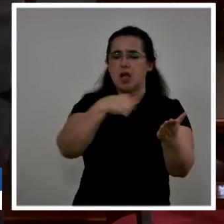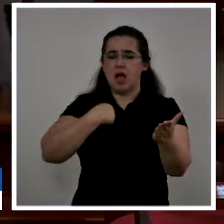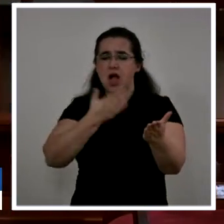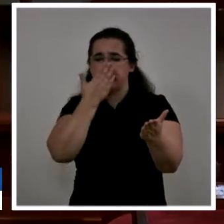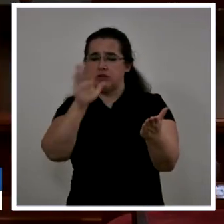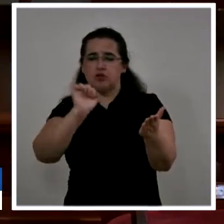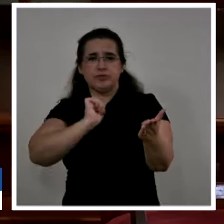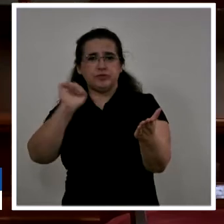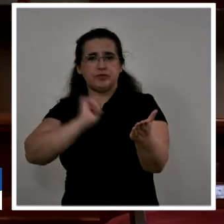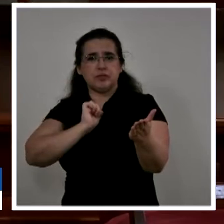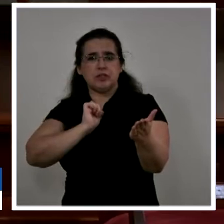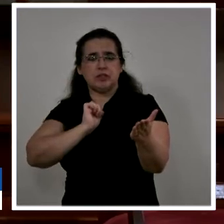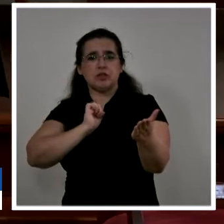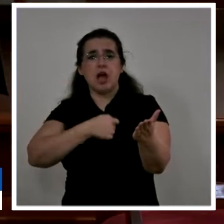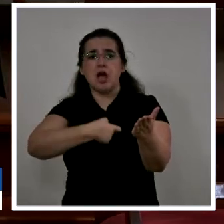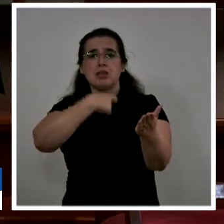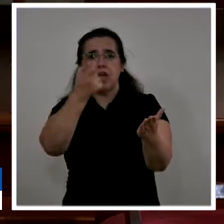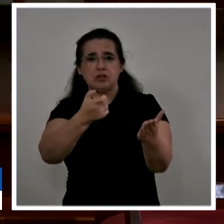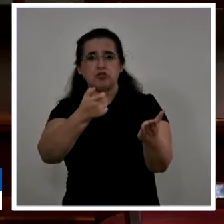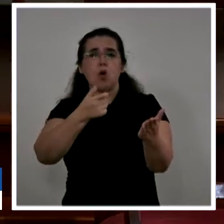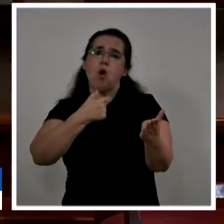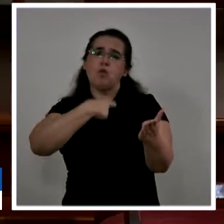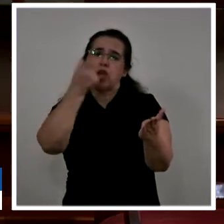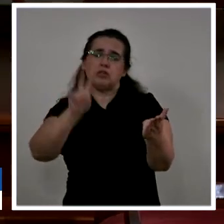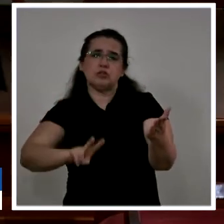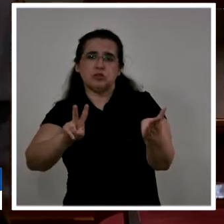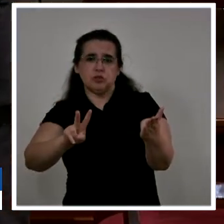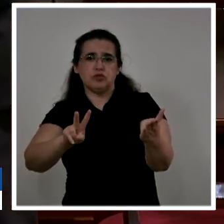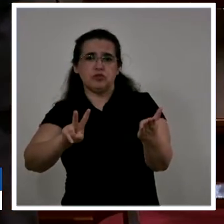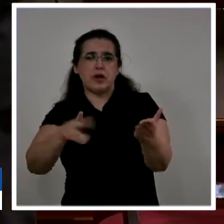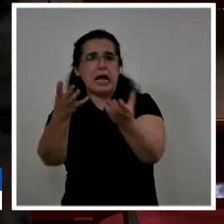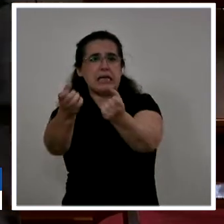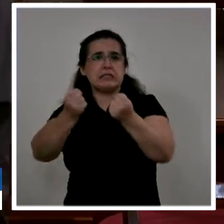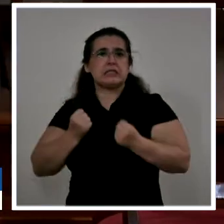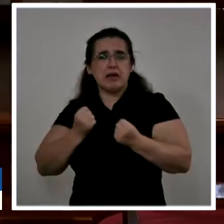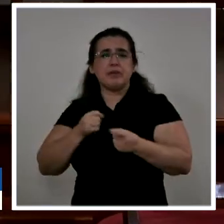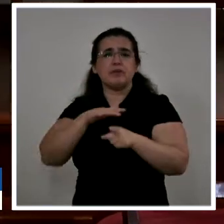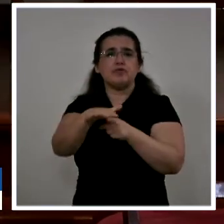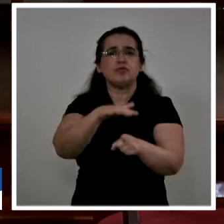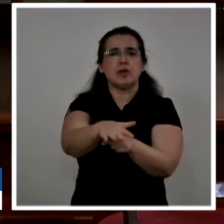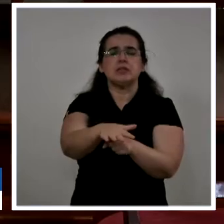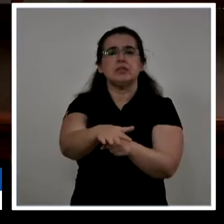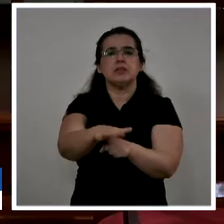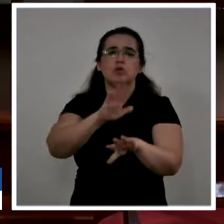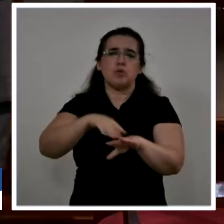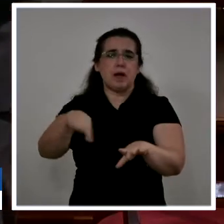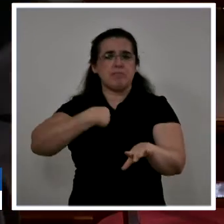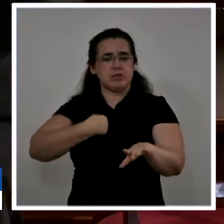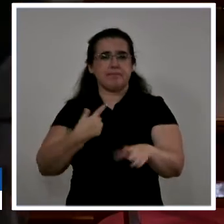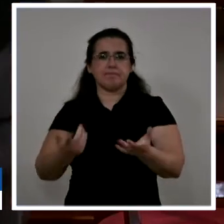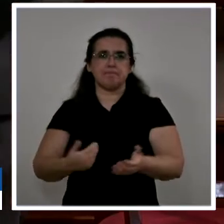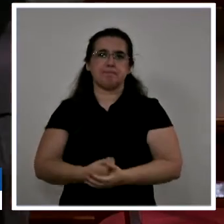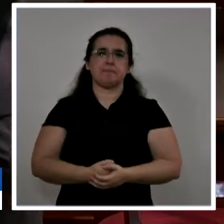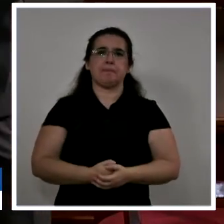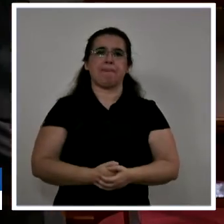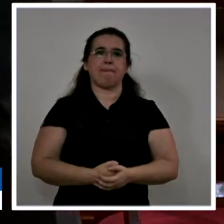as experiências que os meus netos ou os meus bisnetos vão ter por causa disso. Is God the type of being that just punishes grandchildren for things his